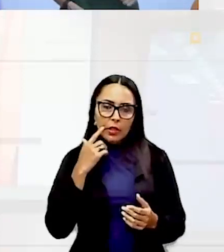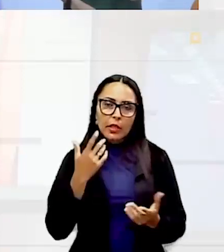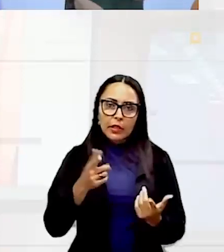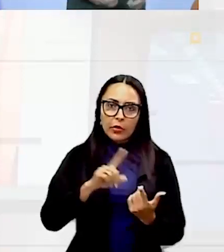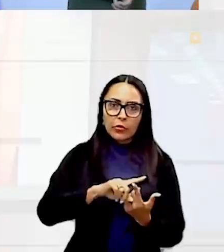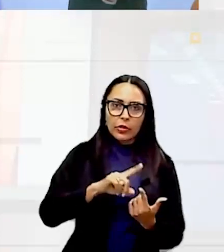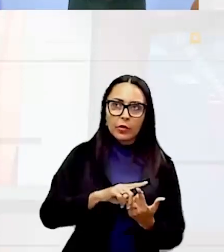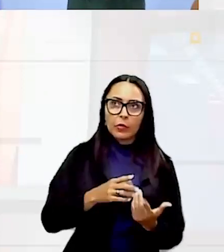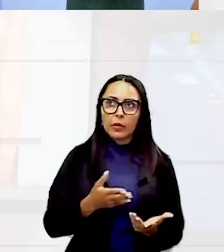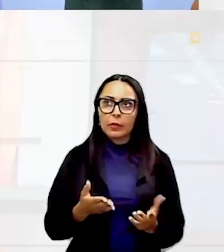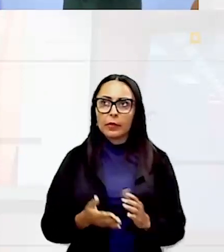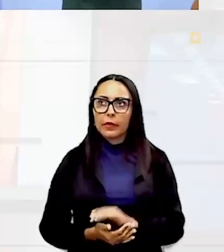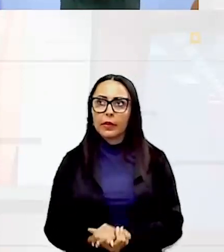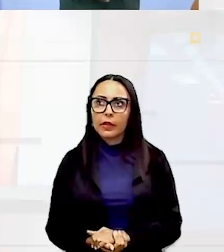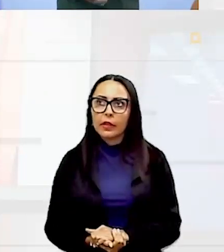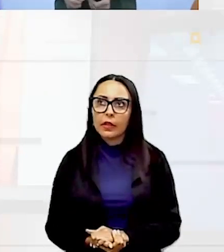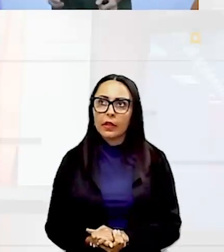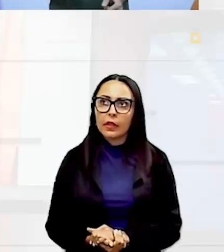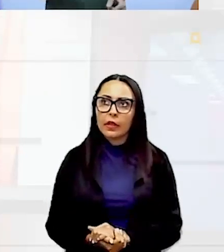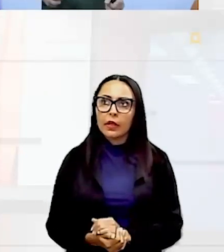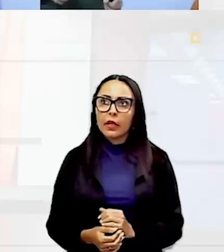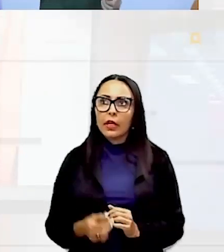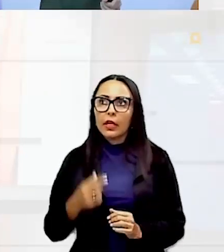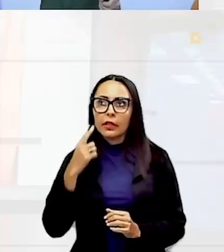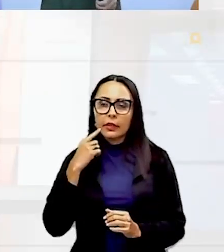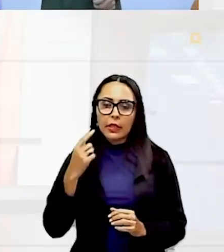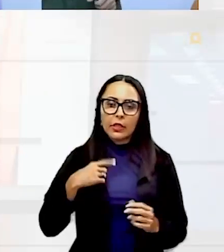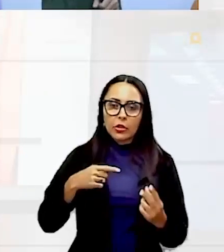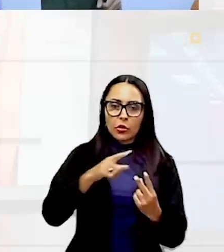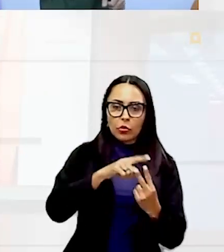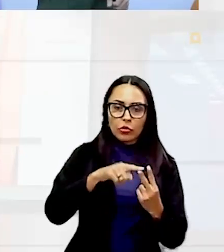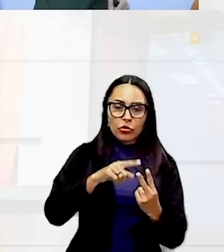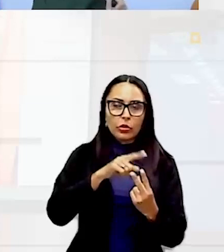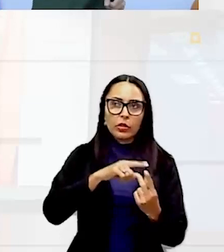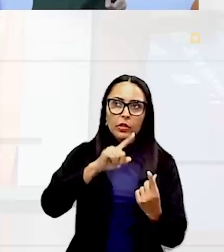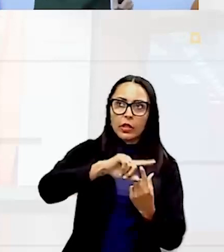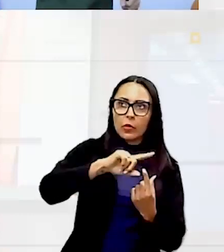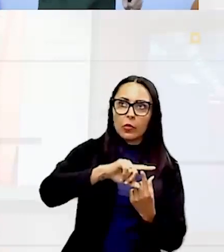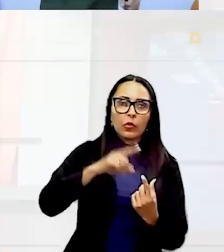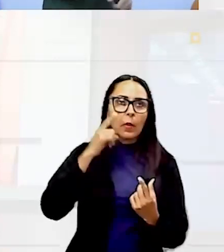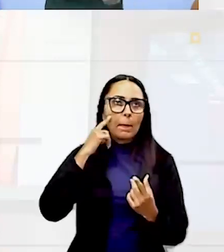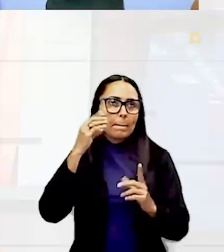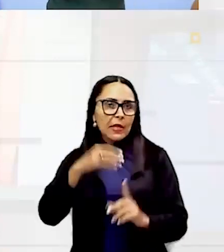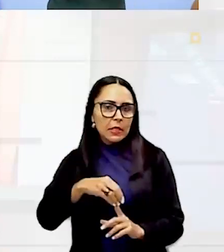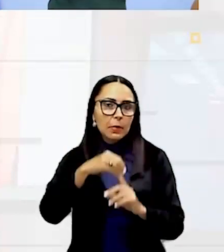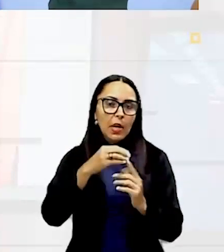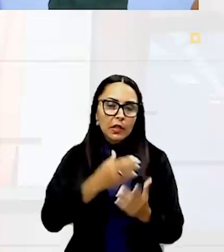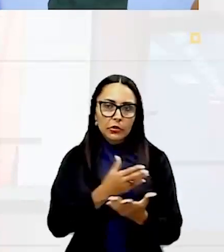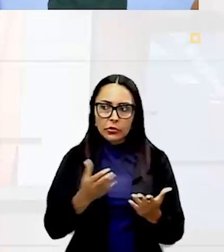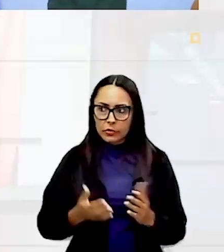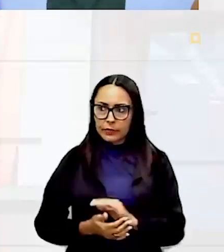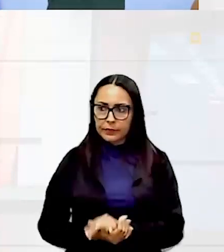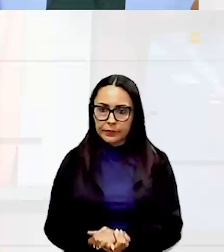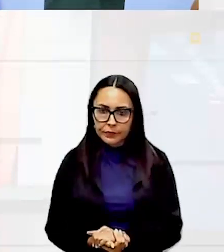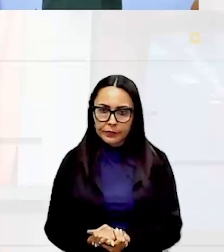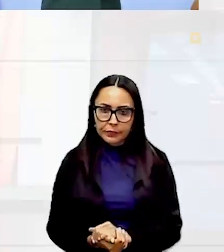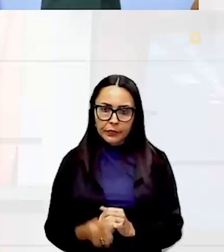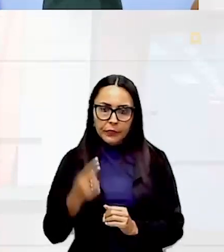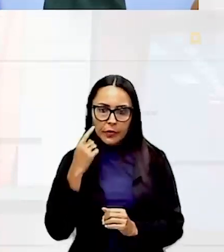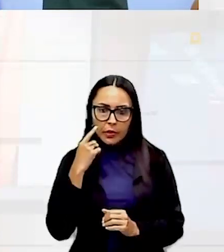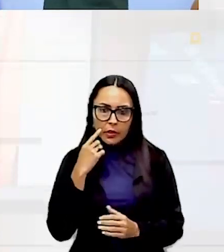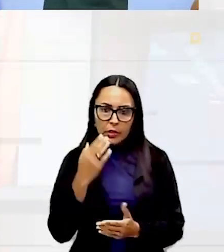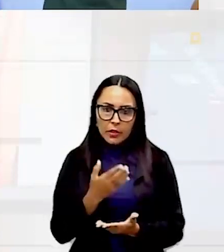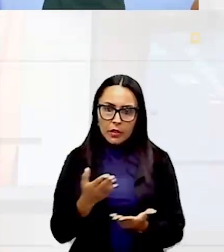animação. Geralmente jogos, eles têm dois tipos de animações principais, que são as animações de